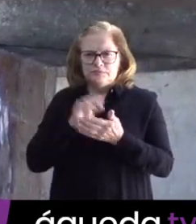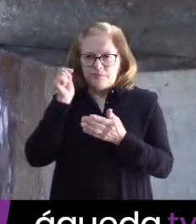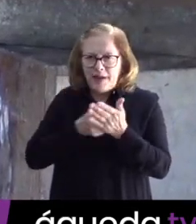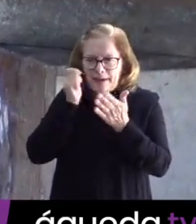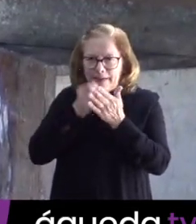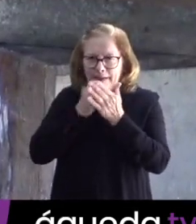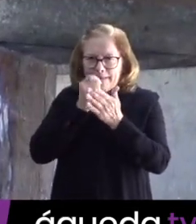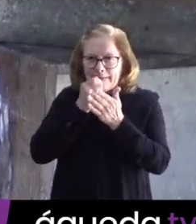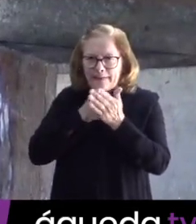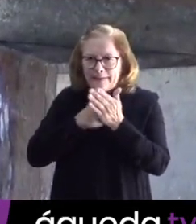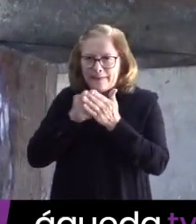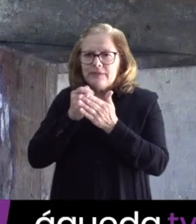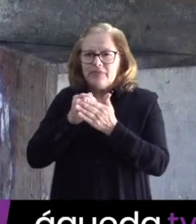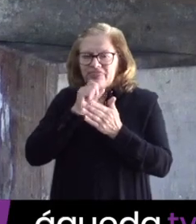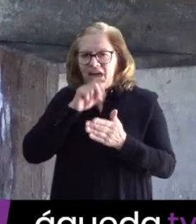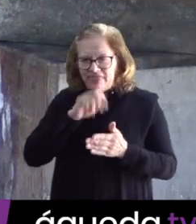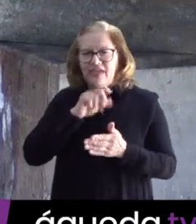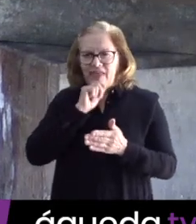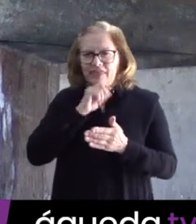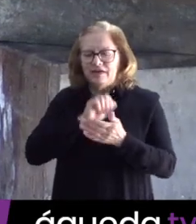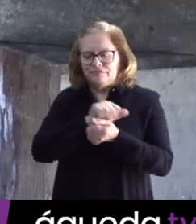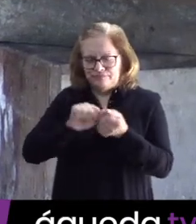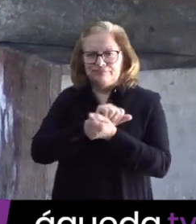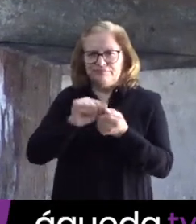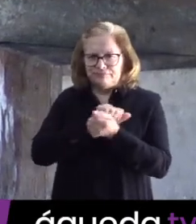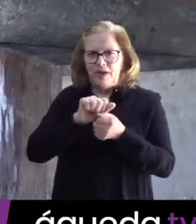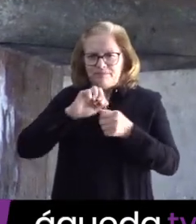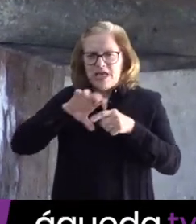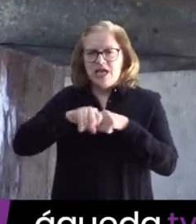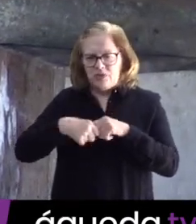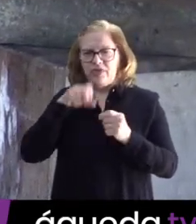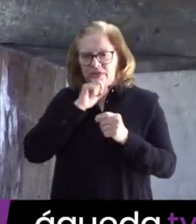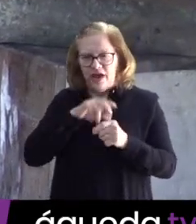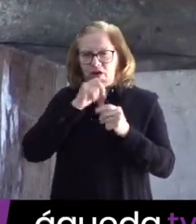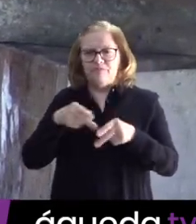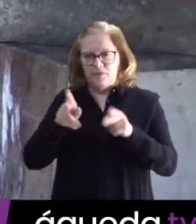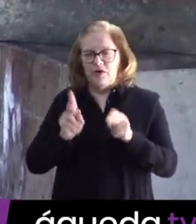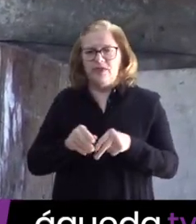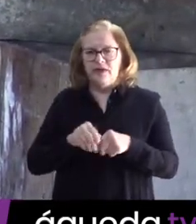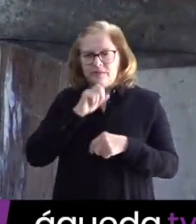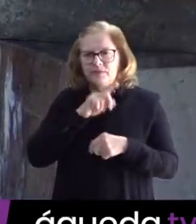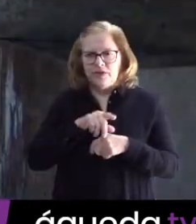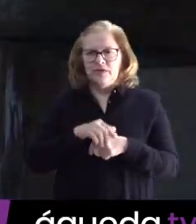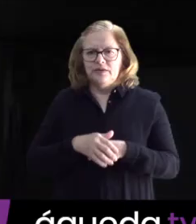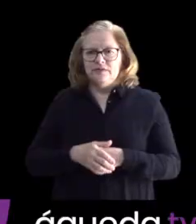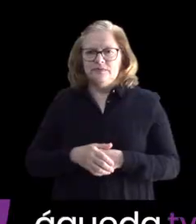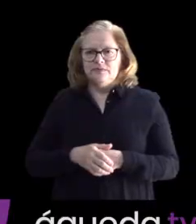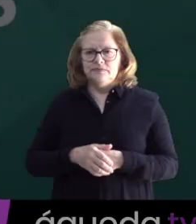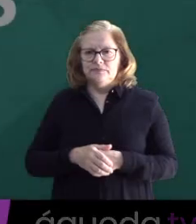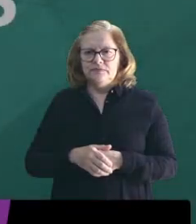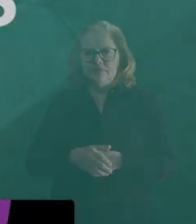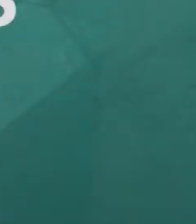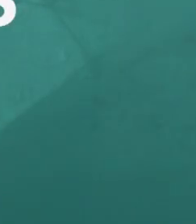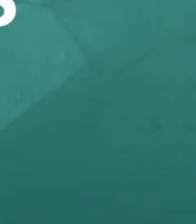fica com a vivacidade para poder dar mais rendimento na moagem. É tudo.